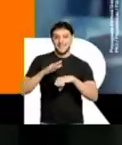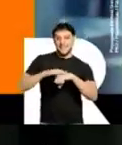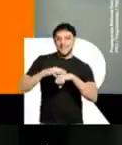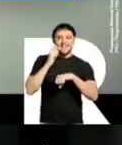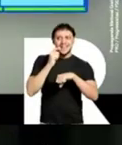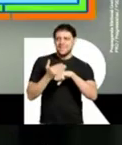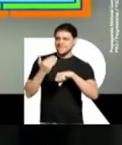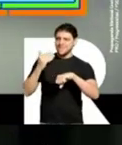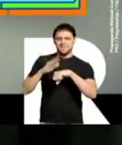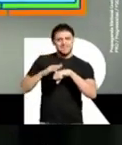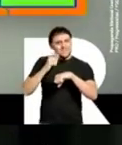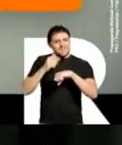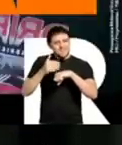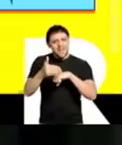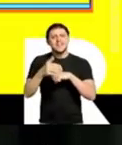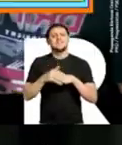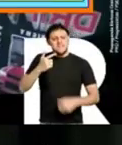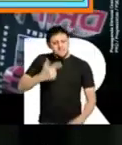Latina.